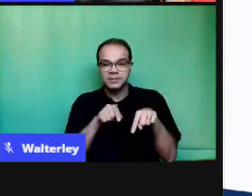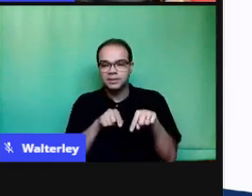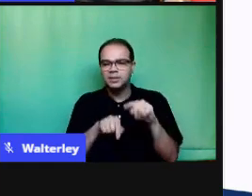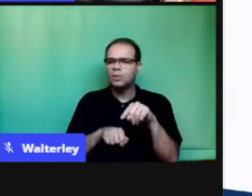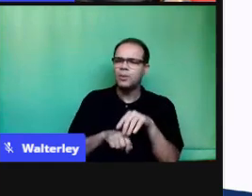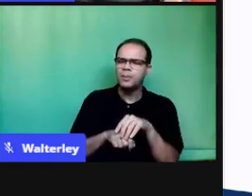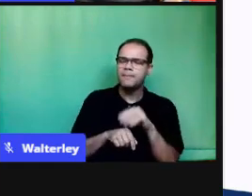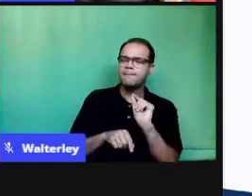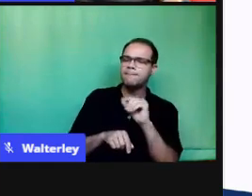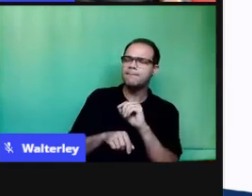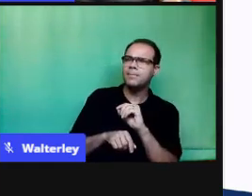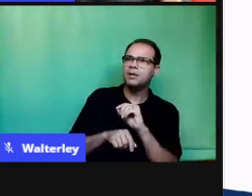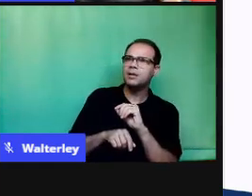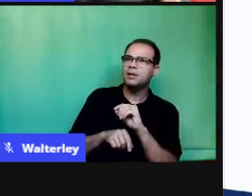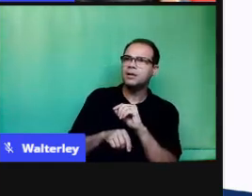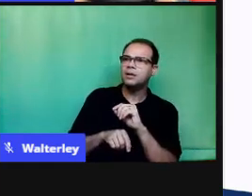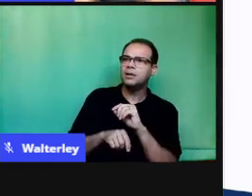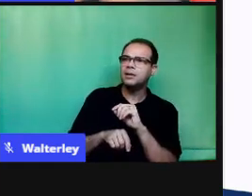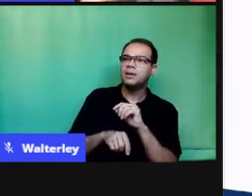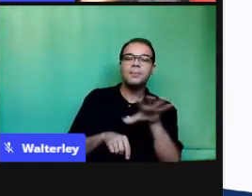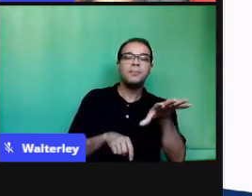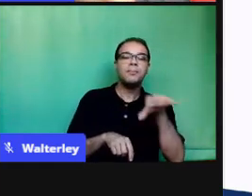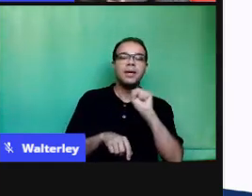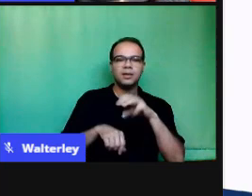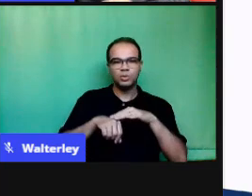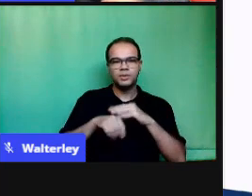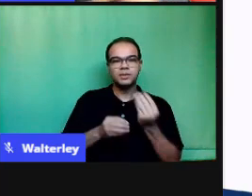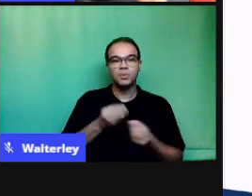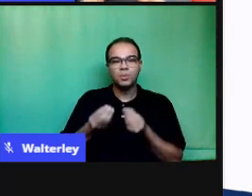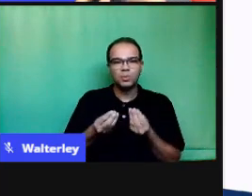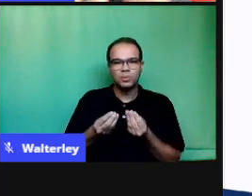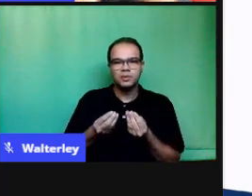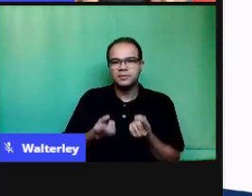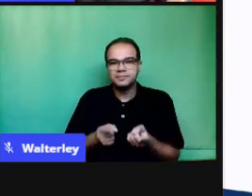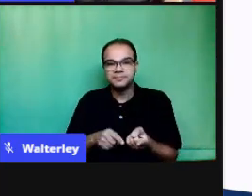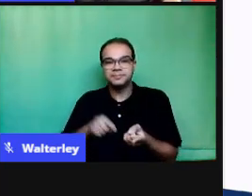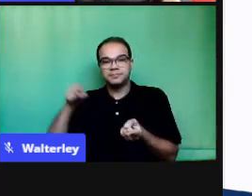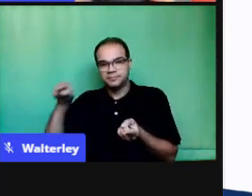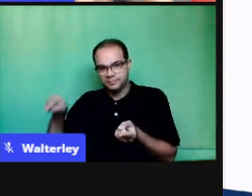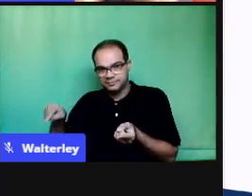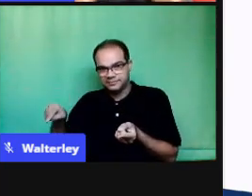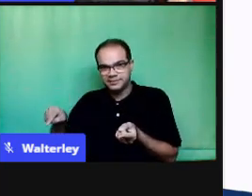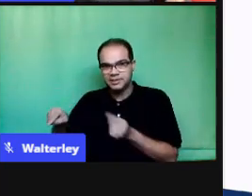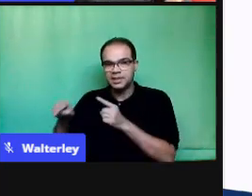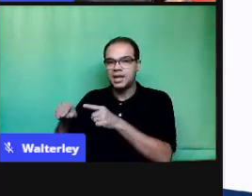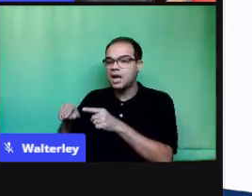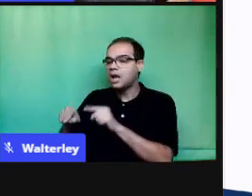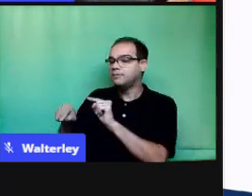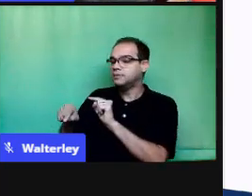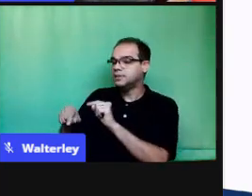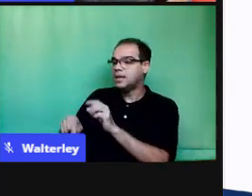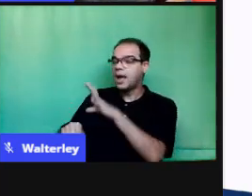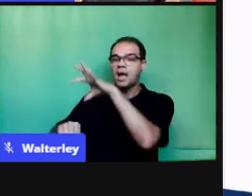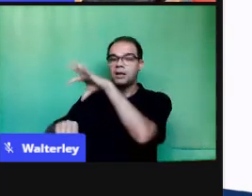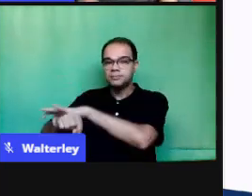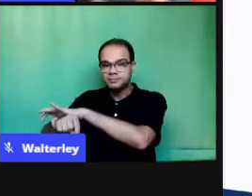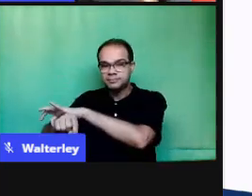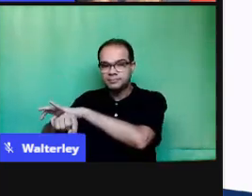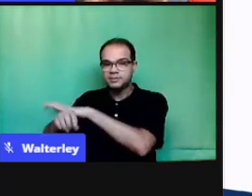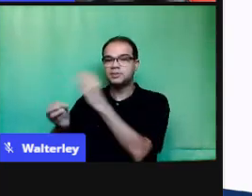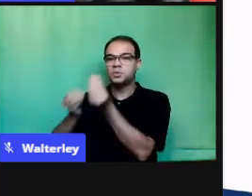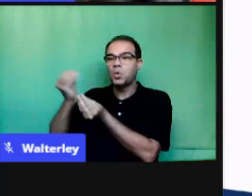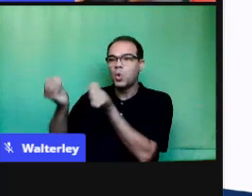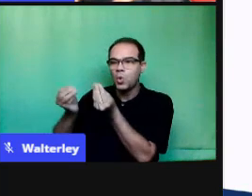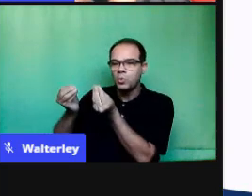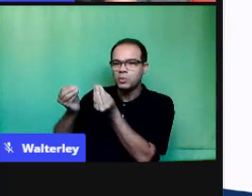contaminação para a leishmaniose. E no terceiro grupo eu coloco quais são os métodos de prevenção de leishmaniose, certo?